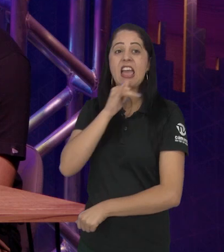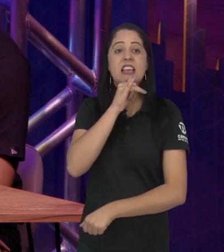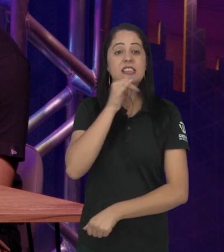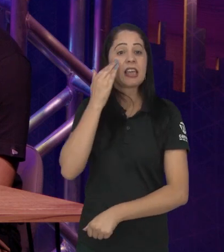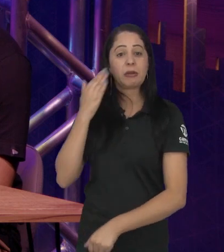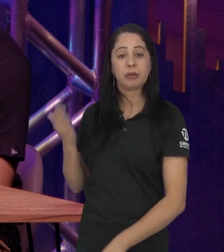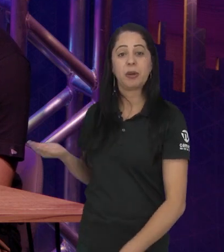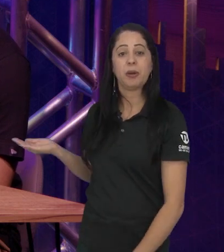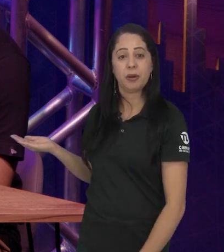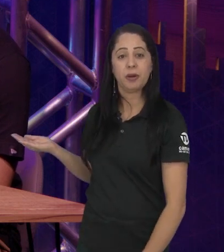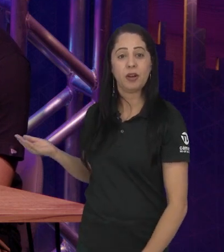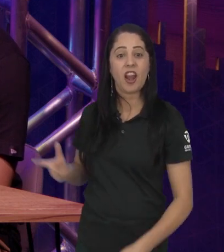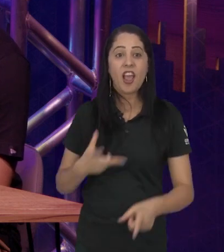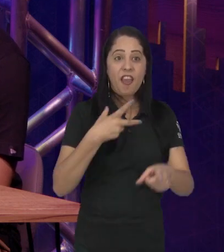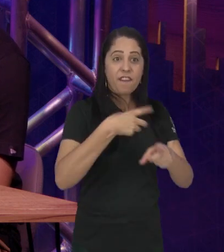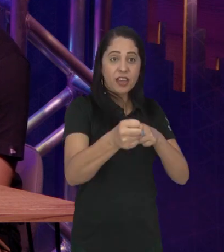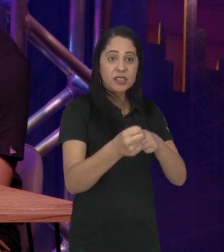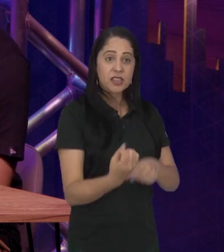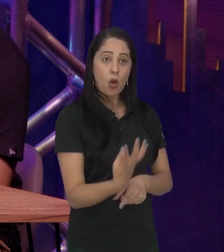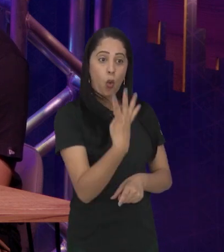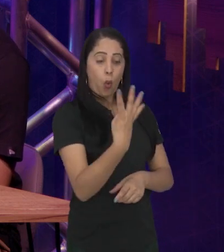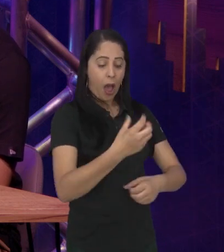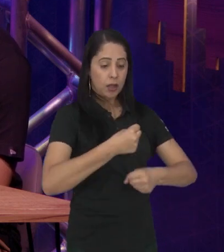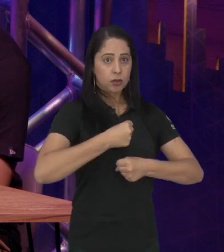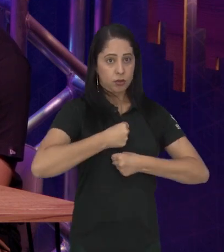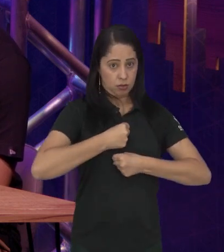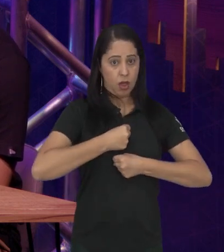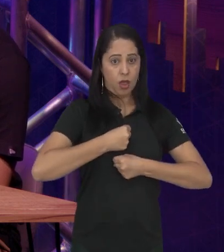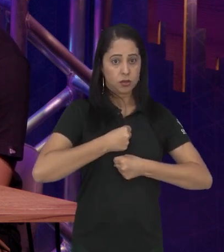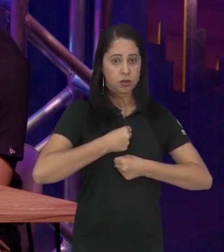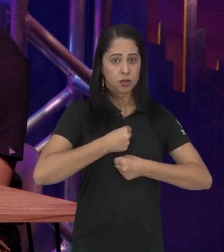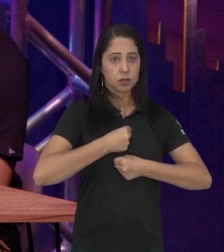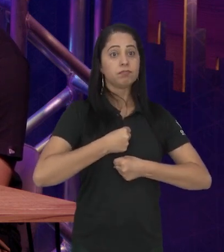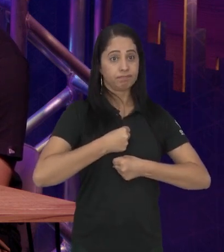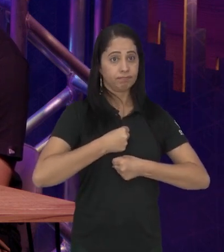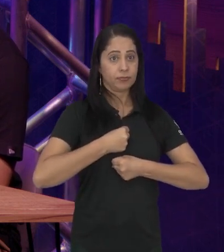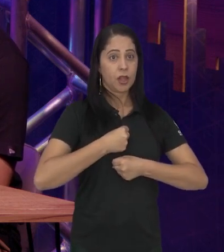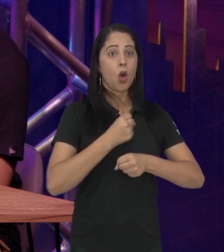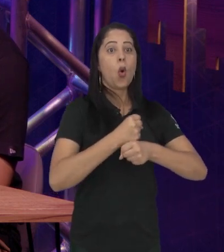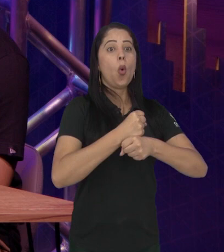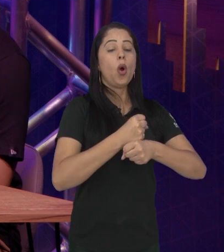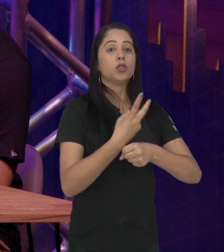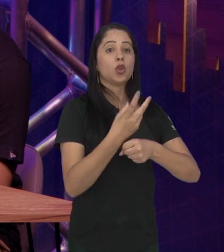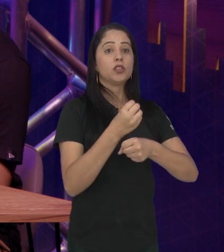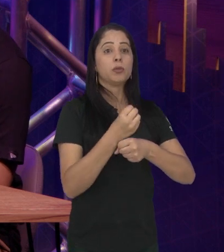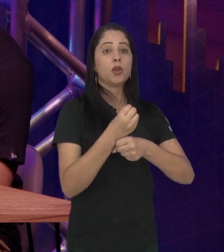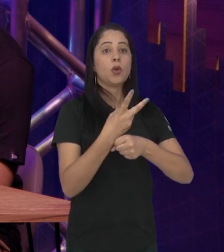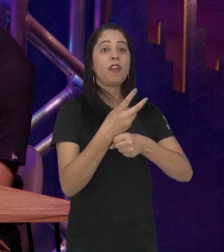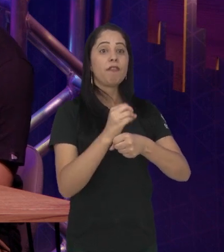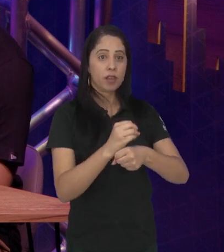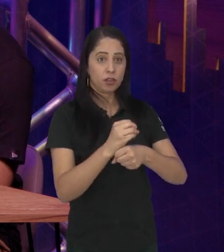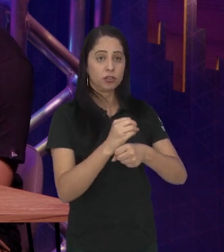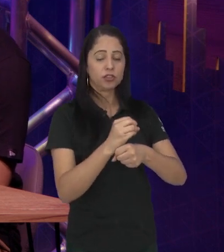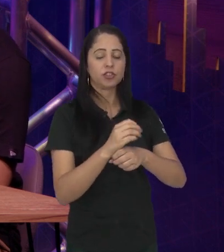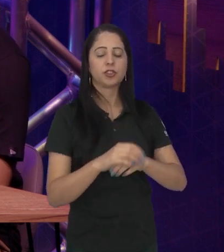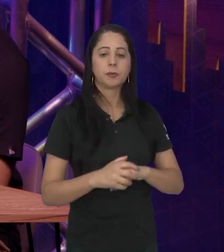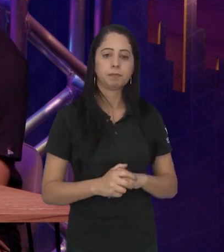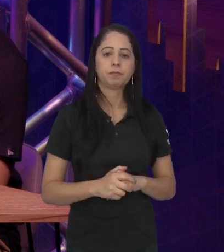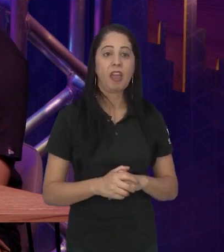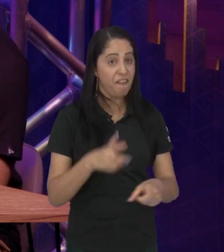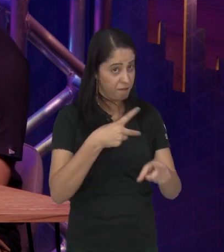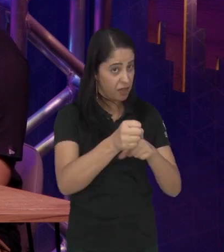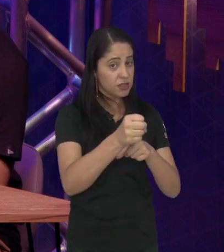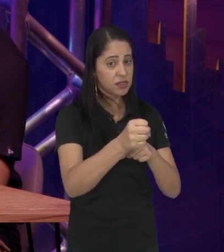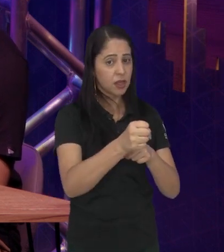ganhou o melhor filme, né, levou 4 estatuetas em 2020, se eu não me engano. Deixa eu confirmar. Em 2020, Parasita